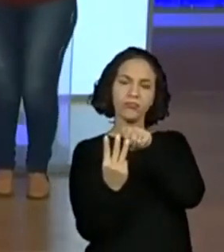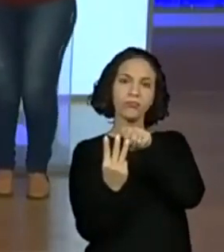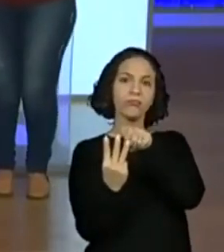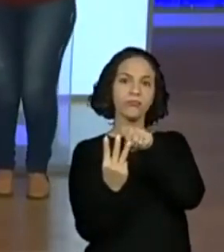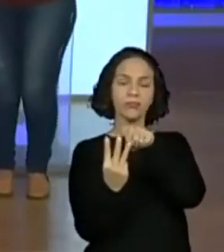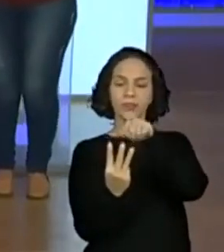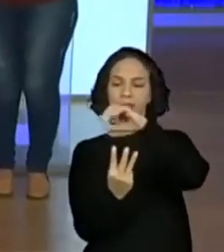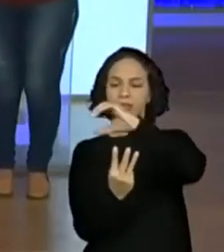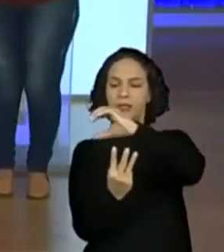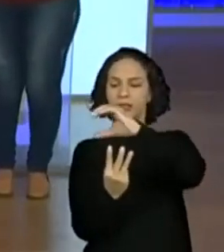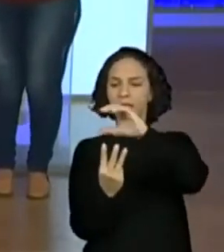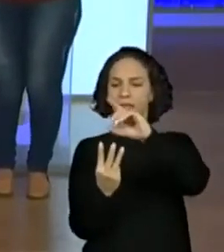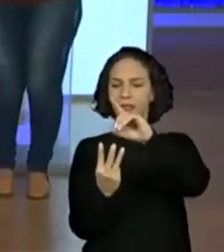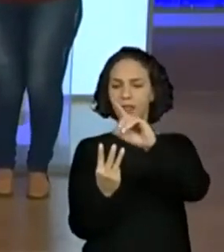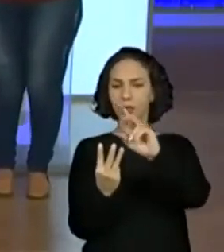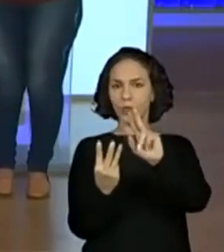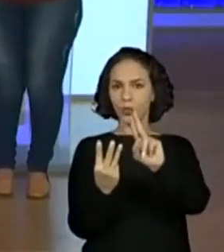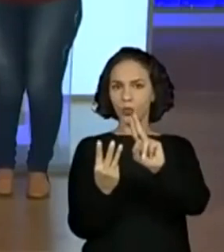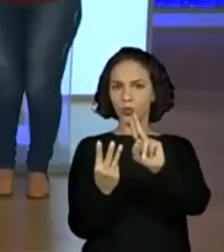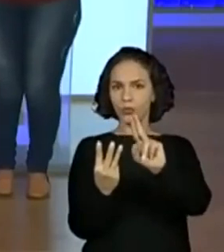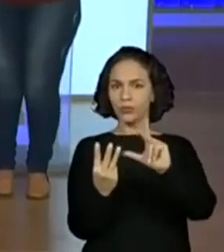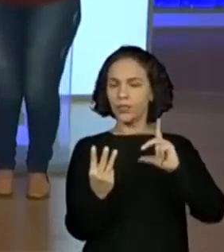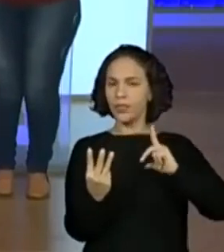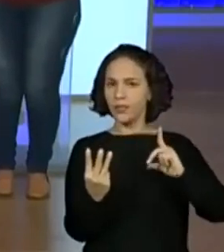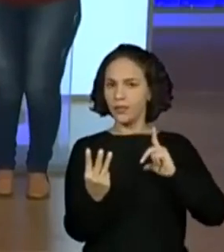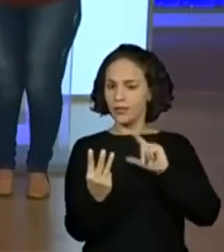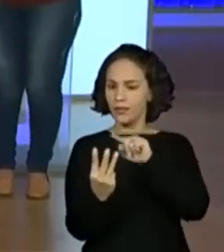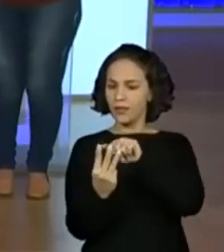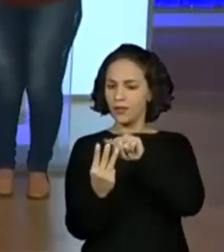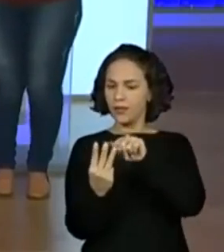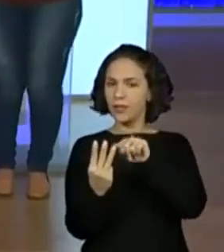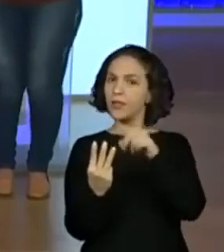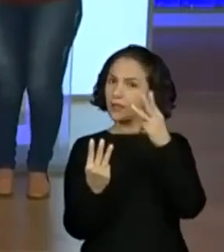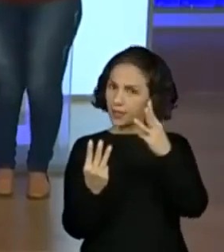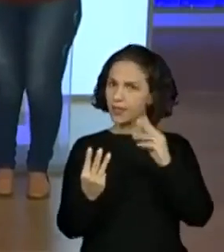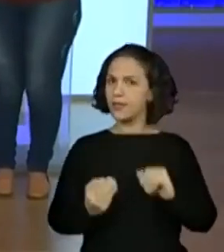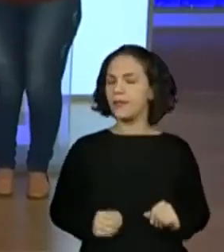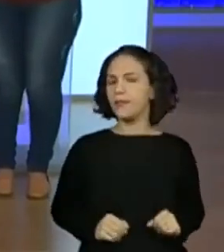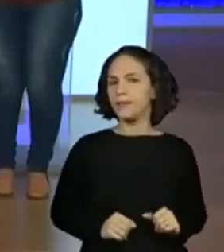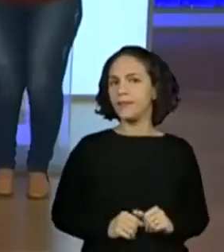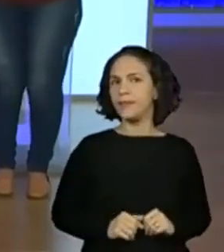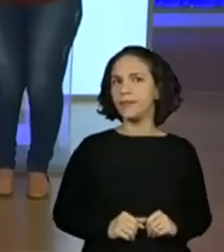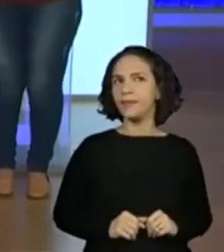Ó, 197. Boa dica. Então vai precisar de três algarismos.